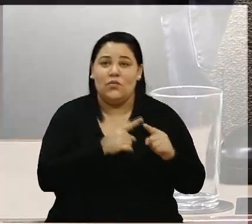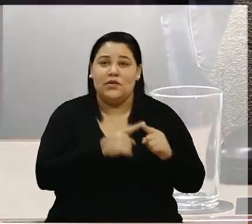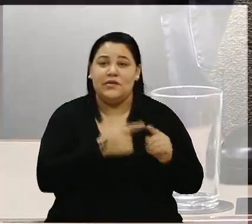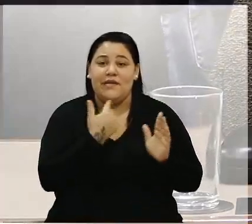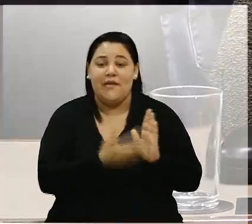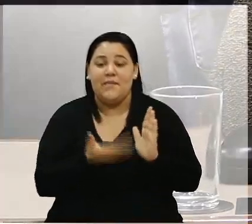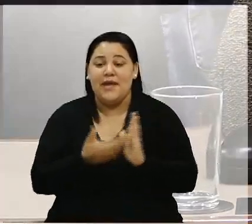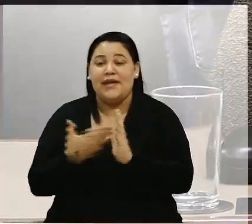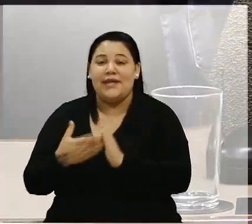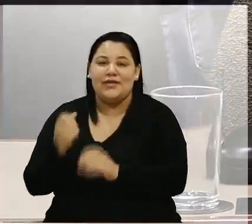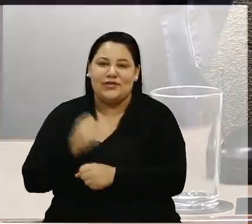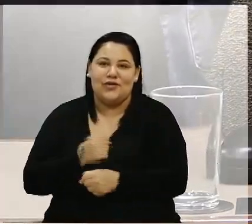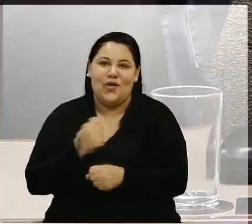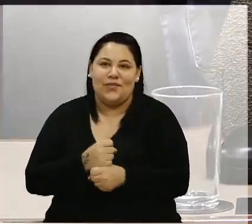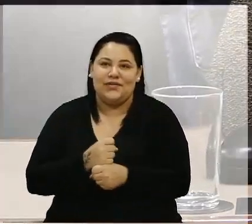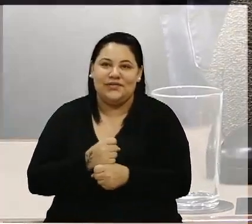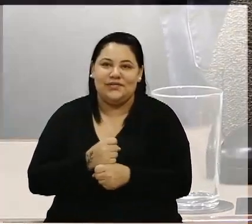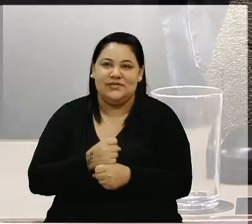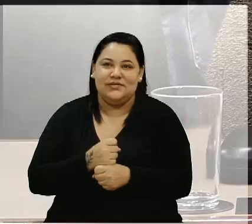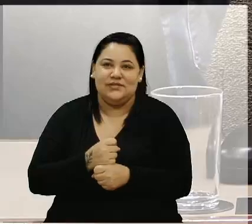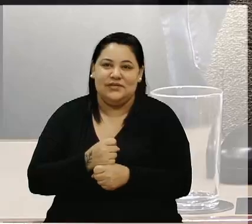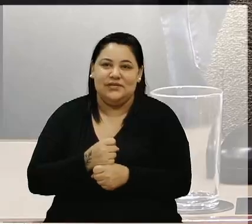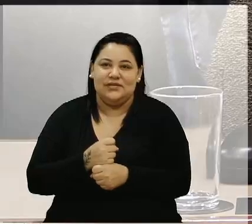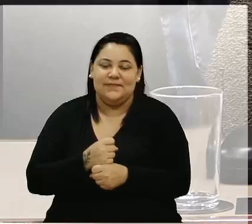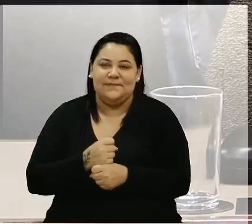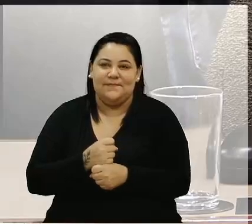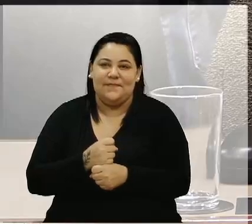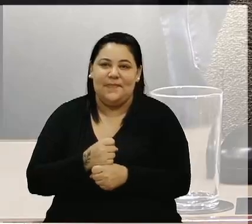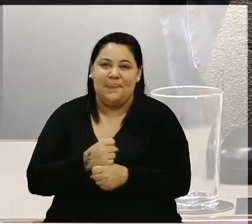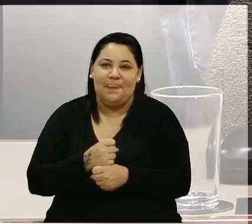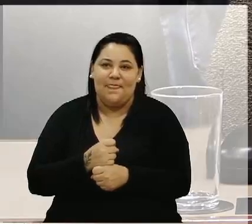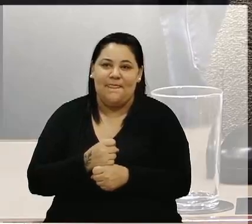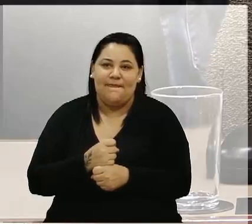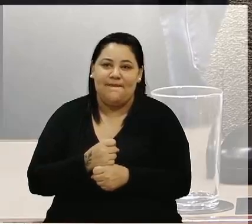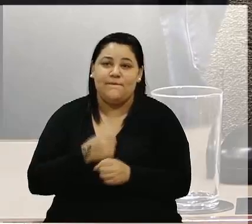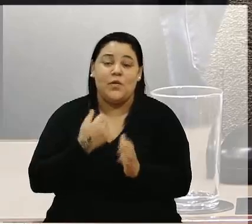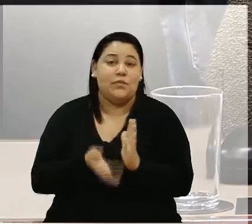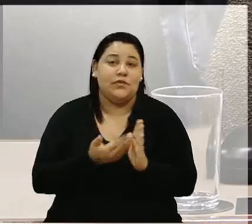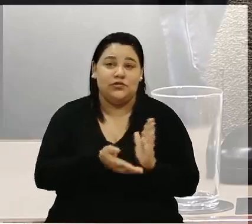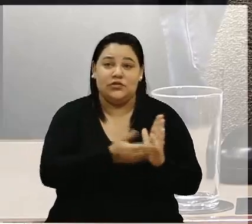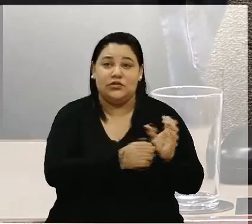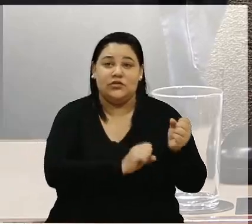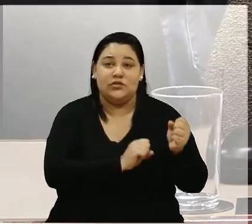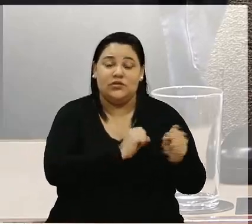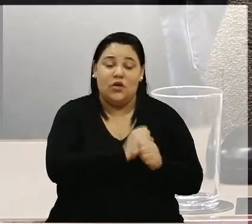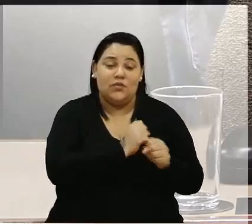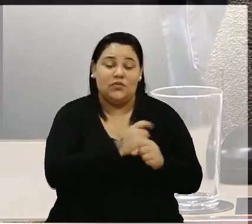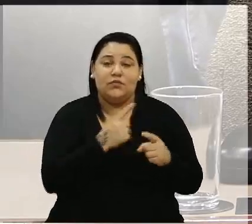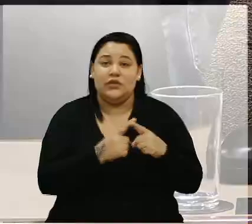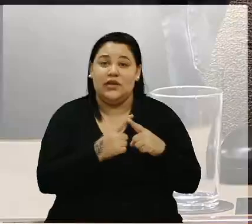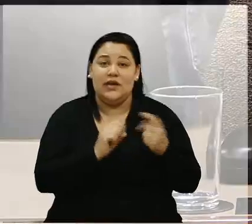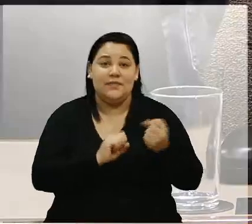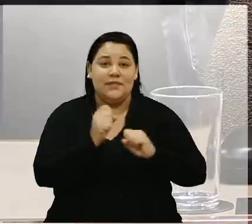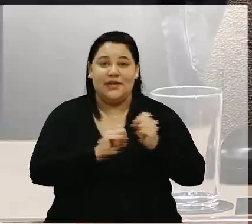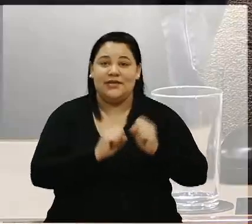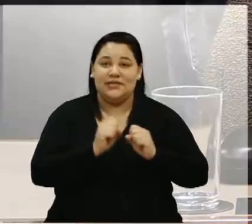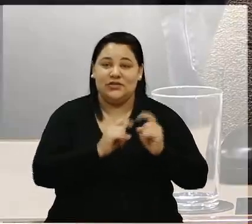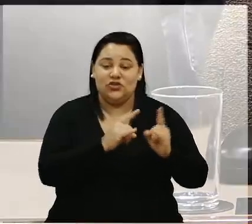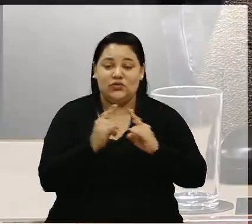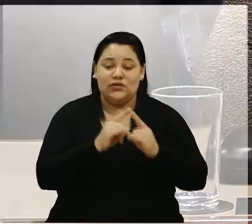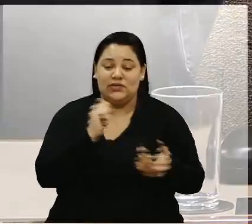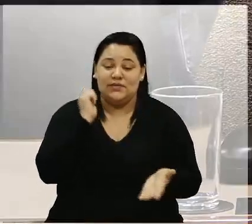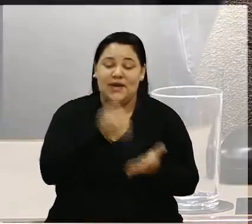grandes obras, que eram aquelas que mais nos favorecem, né? Estava perdendo as grandes obras porque as empresas, instituições que